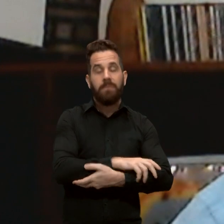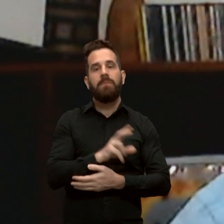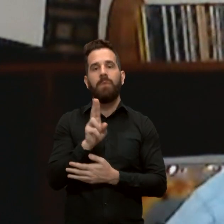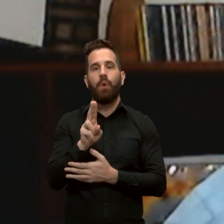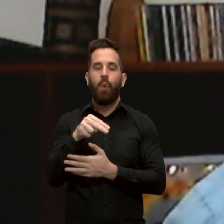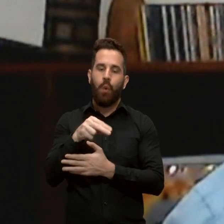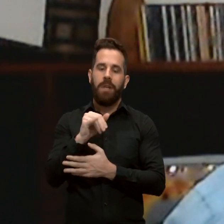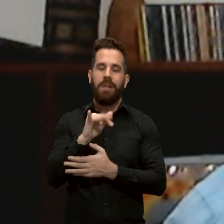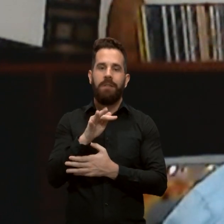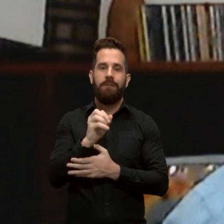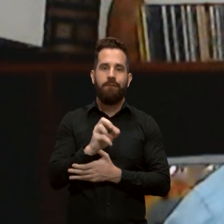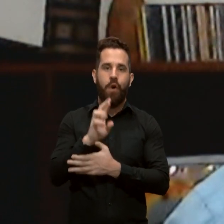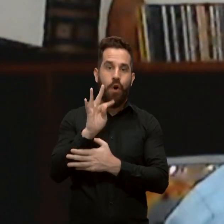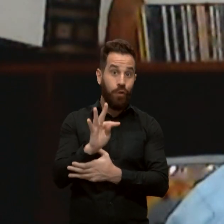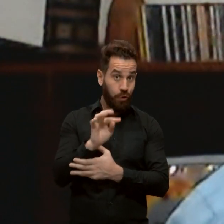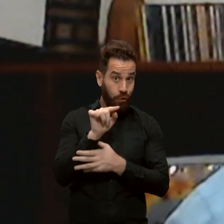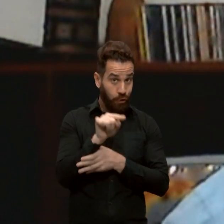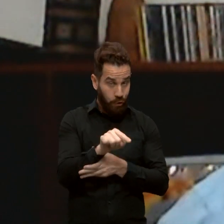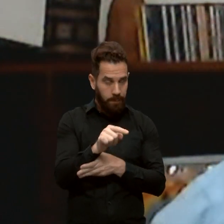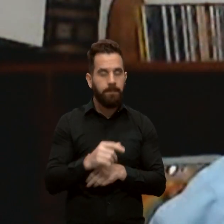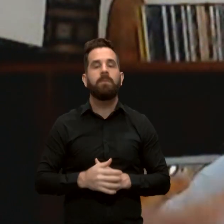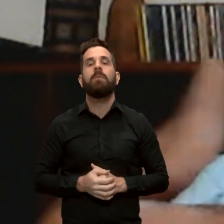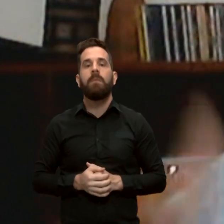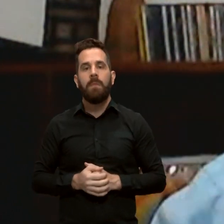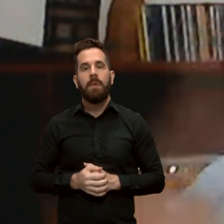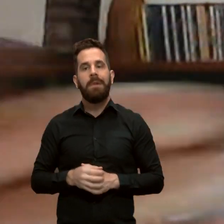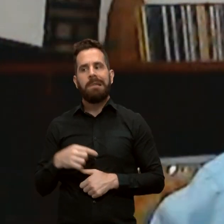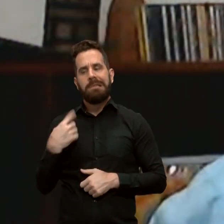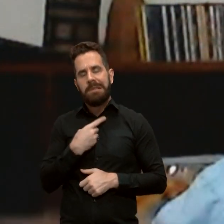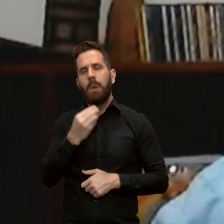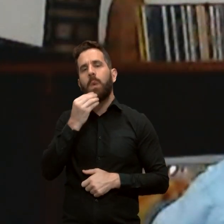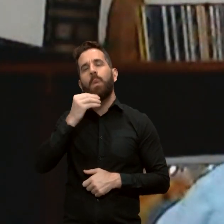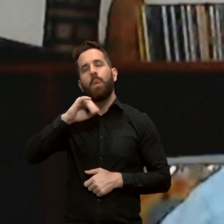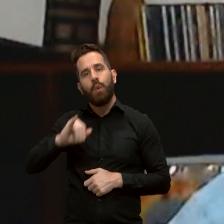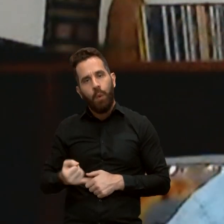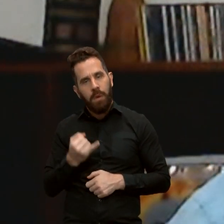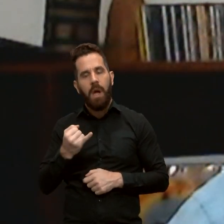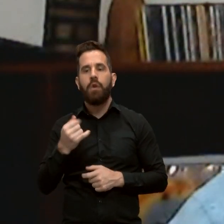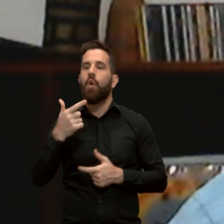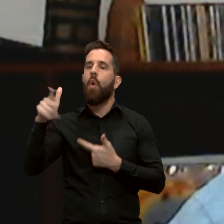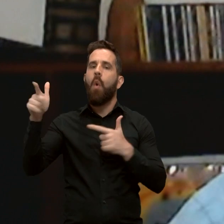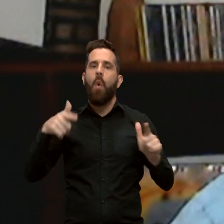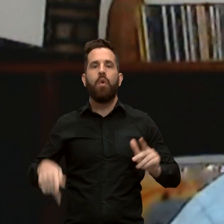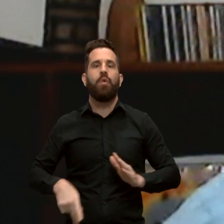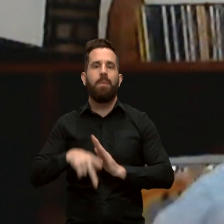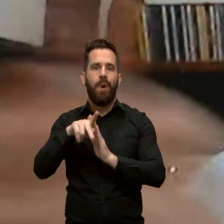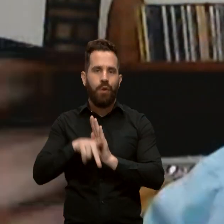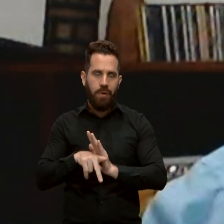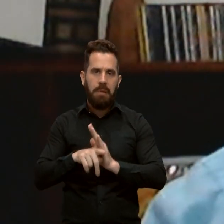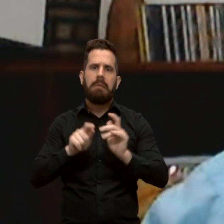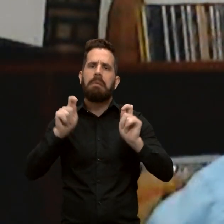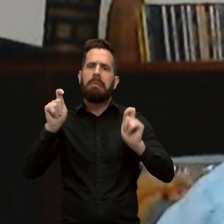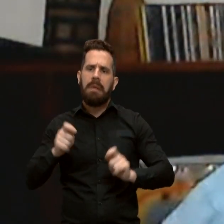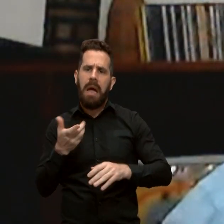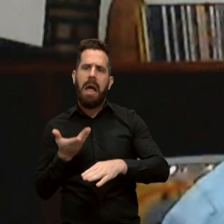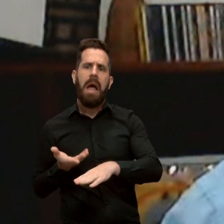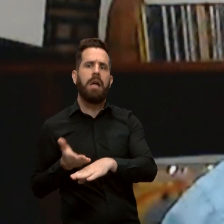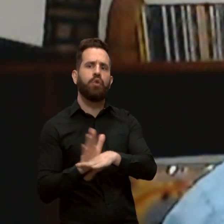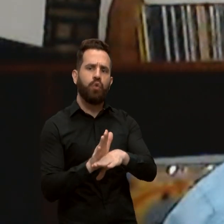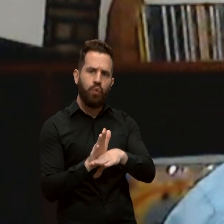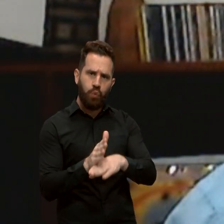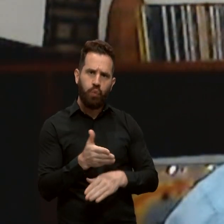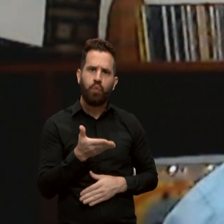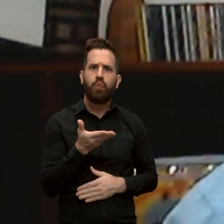né, houve a oportunidade de buscar novos projetos que viessem realmente agregar valor